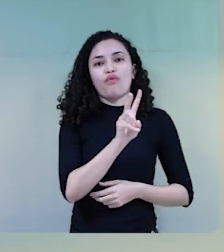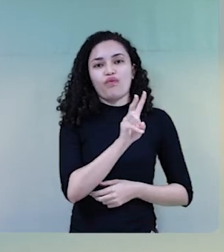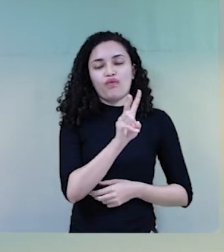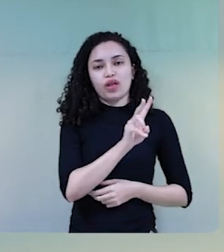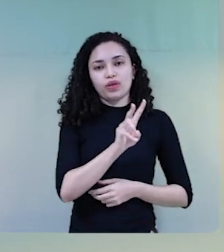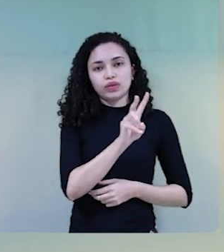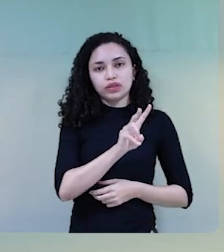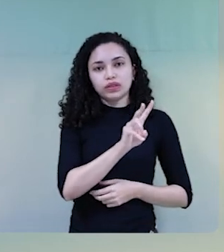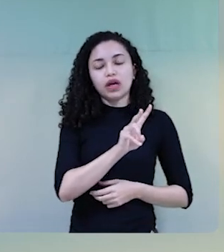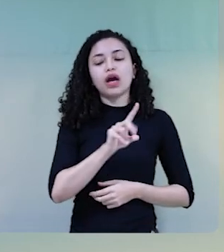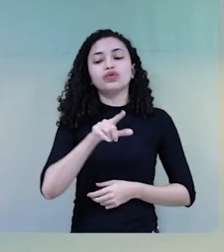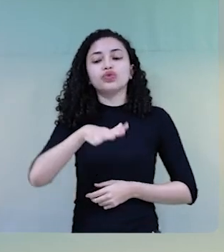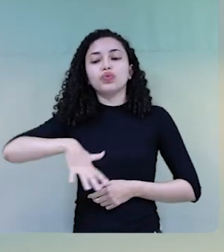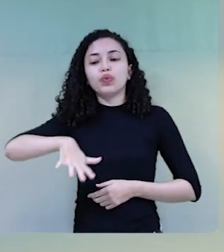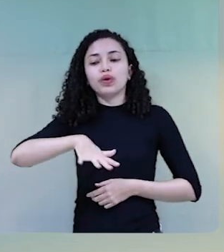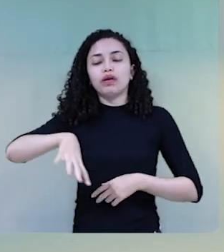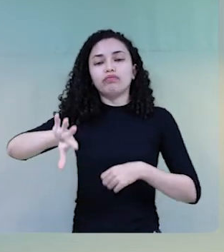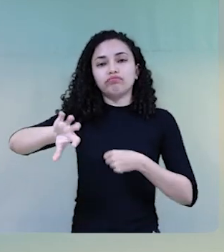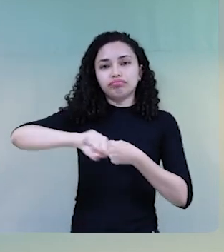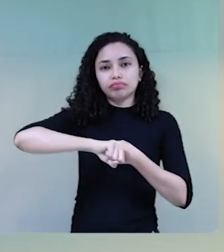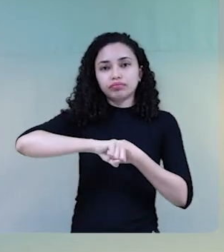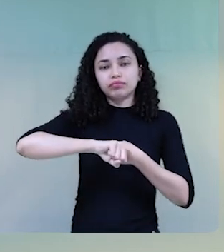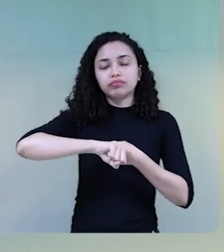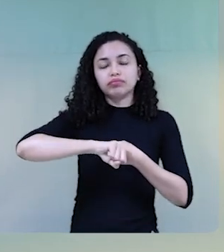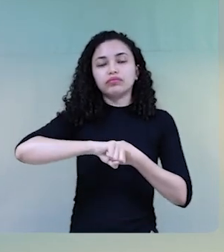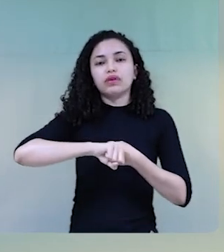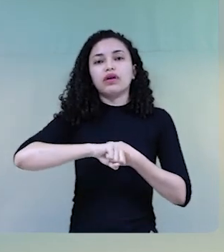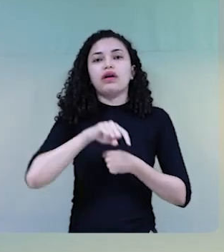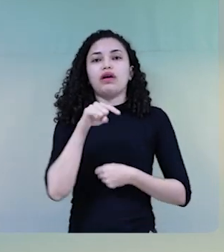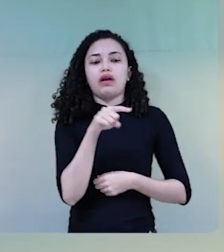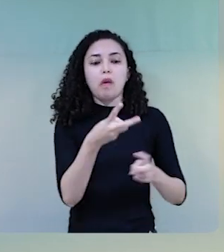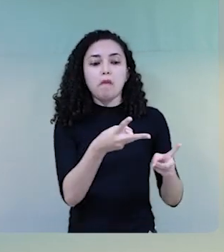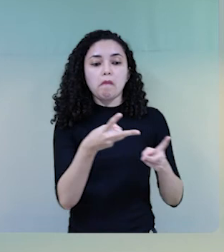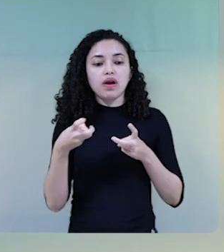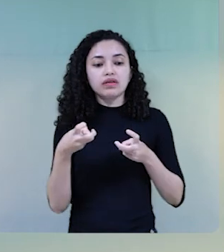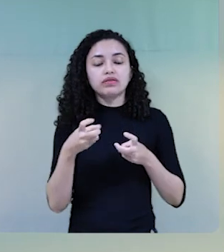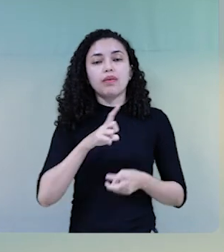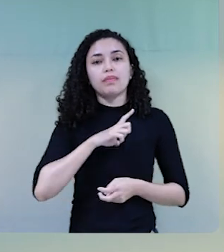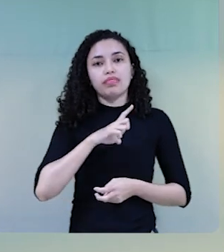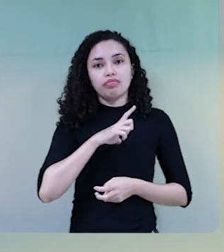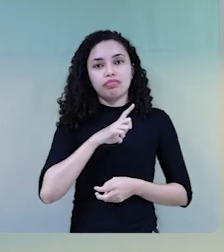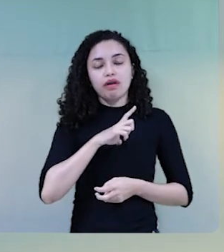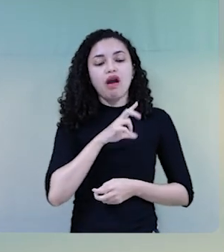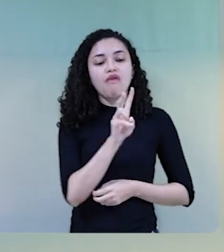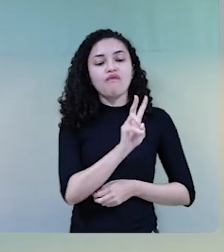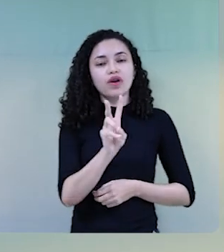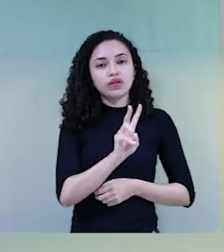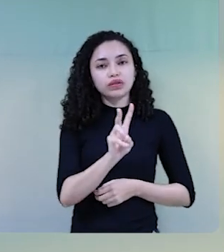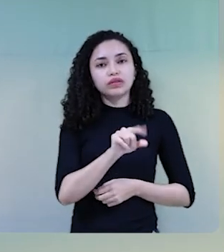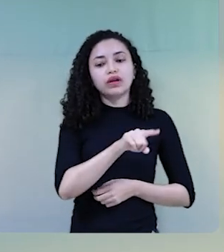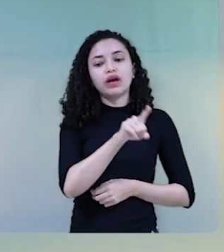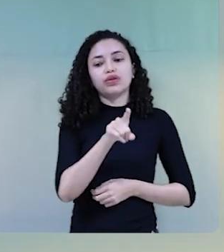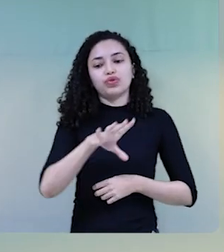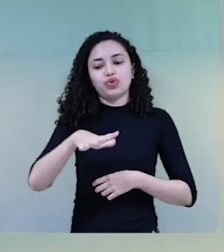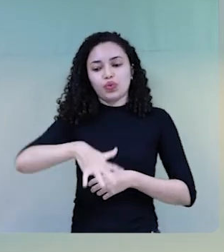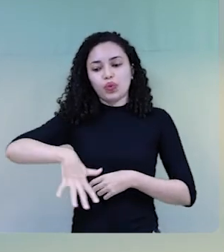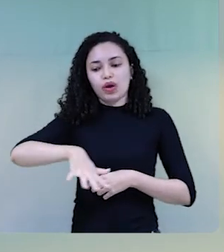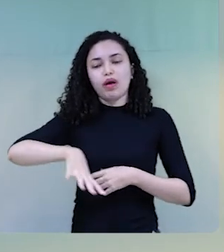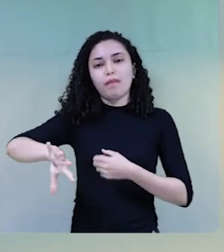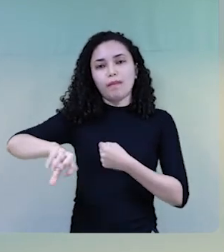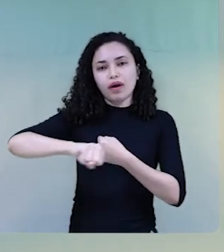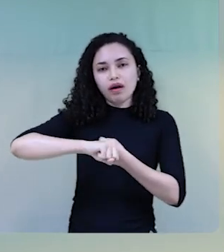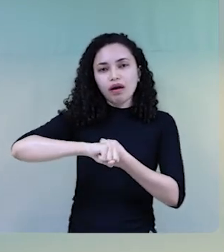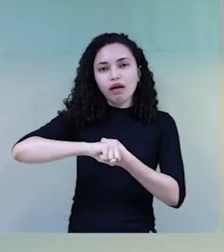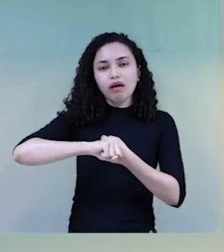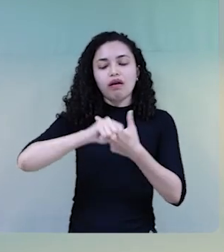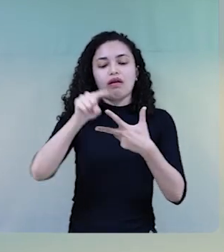exemplo, aqui nesse nosso exemplo aqui, a gente percebe que tem a velocidade e o campo magnético, pessoal, formando um determinado ângulo θ, ó.